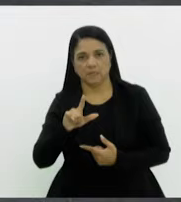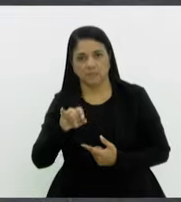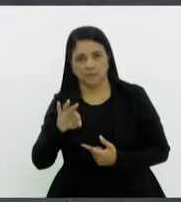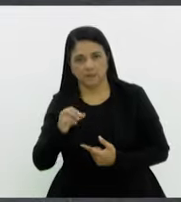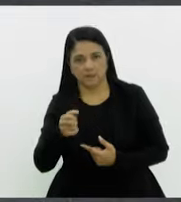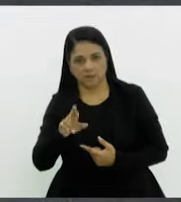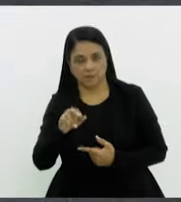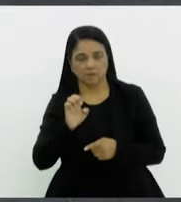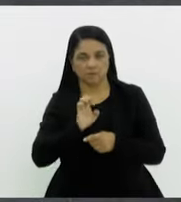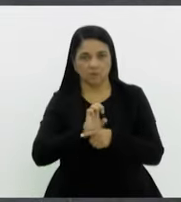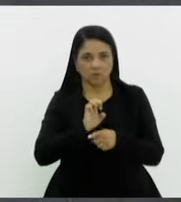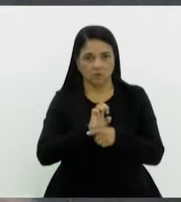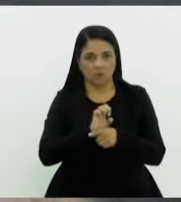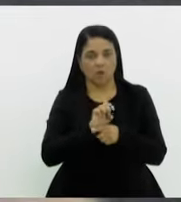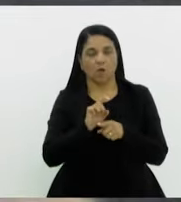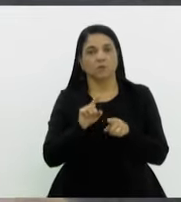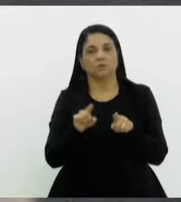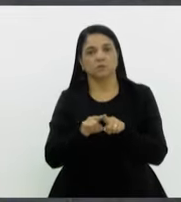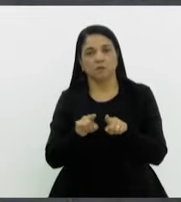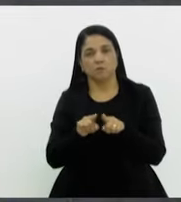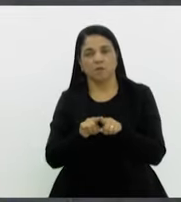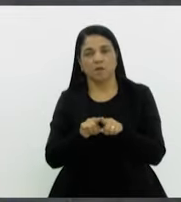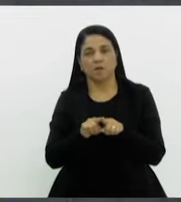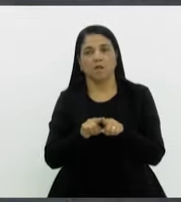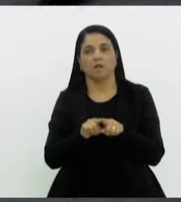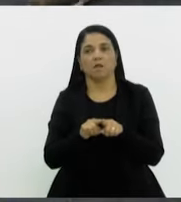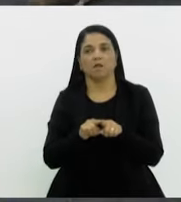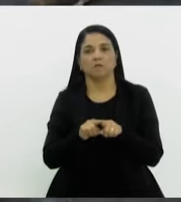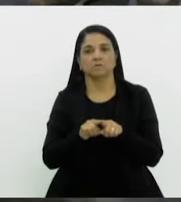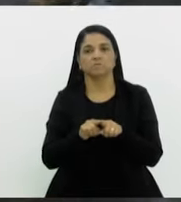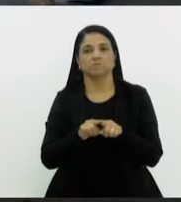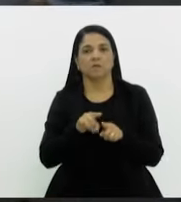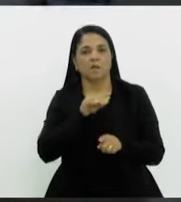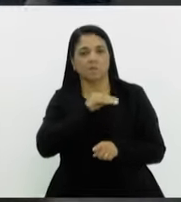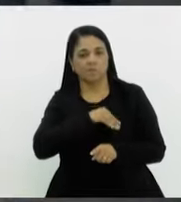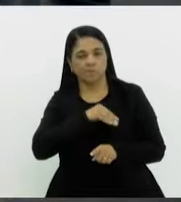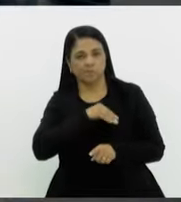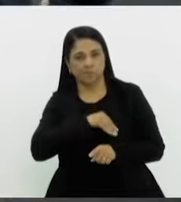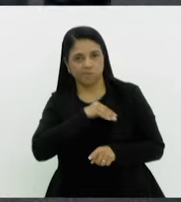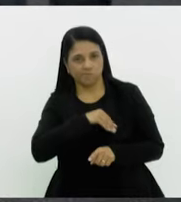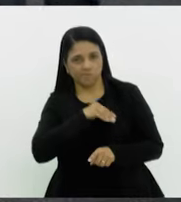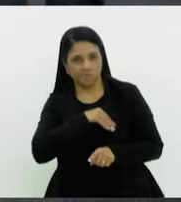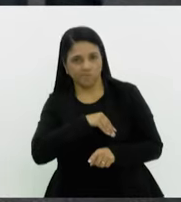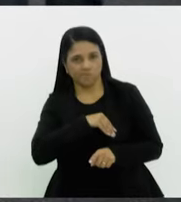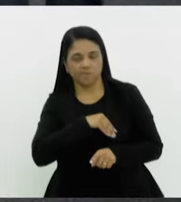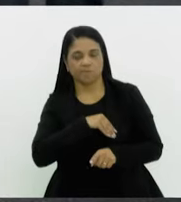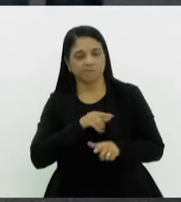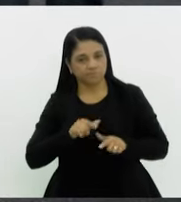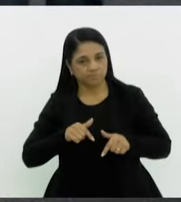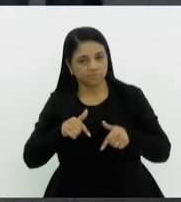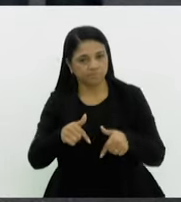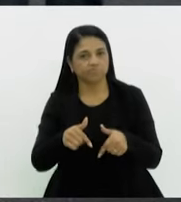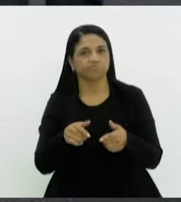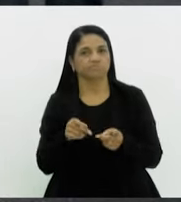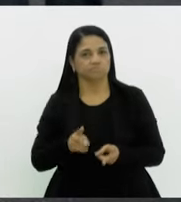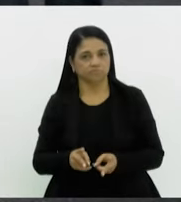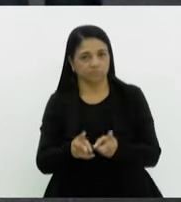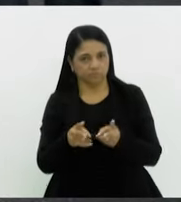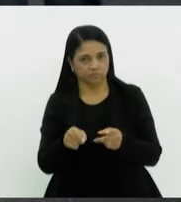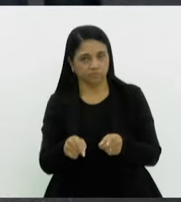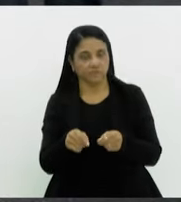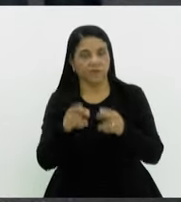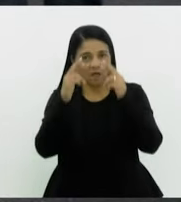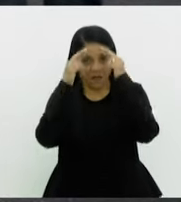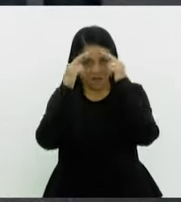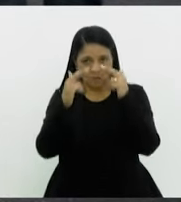na integralidade quanto na paridade em relação à remuneração dos militares de serviço ativo, em